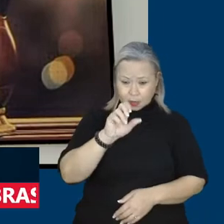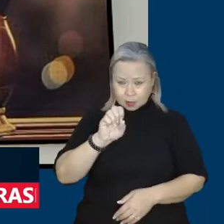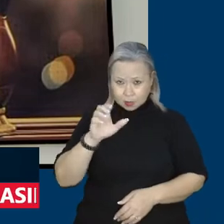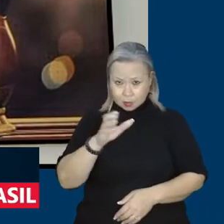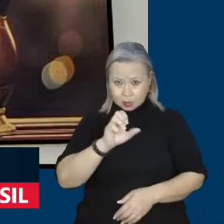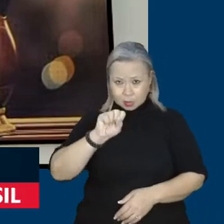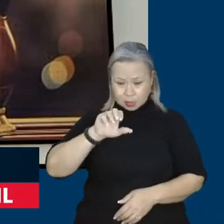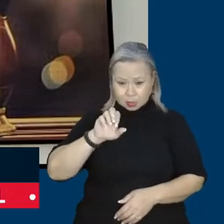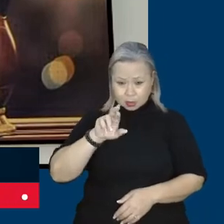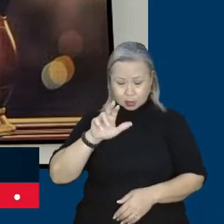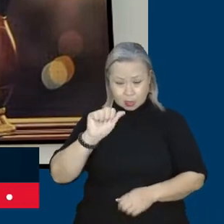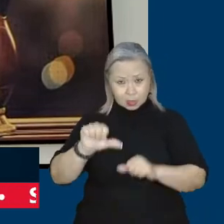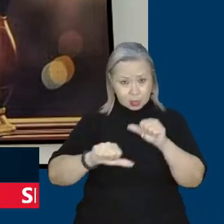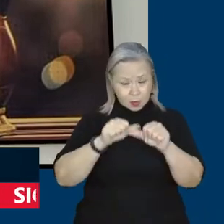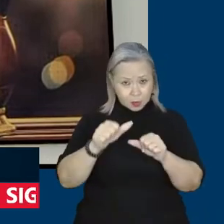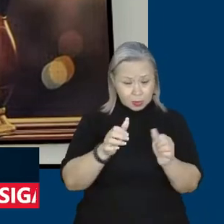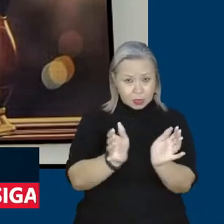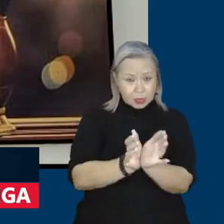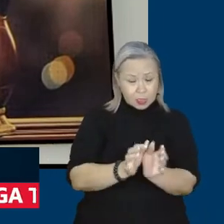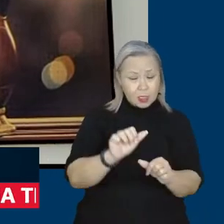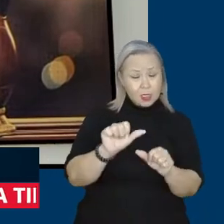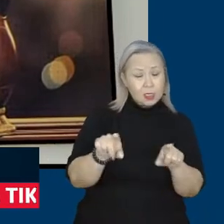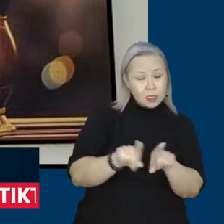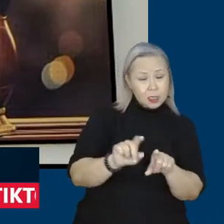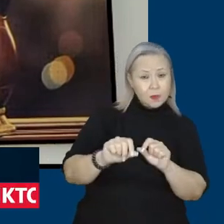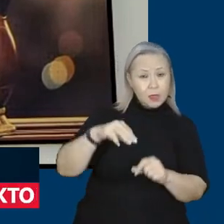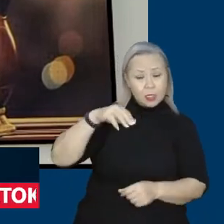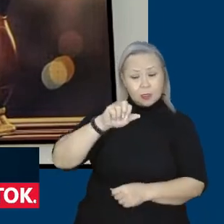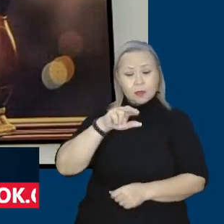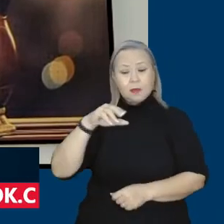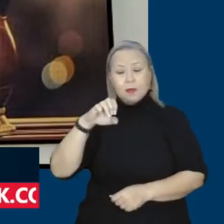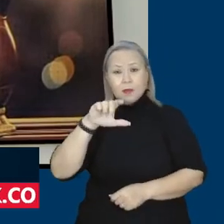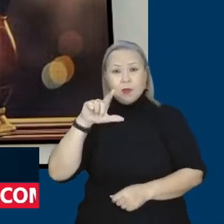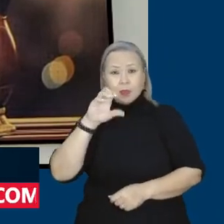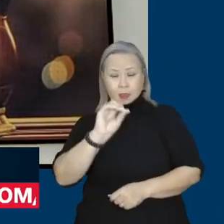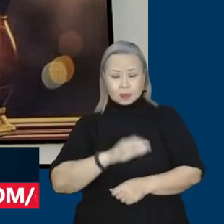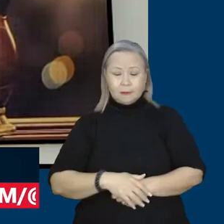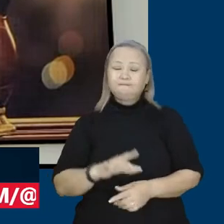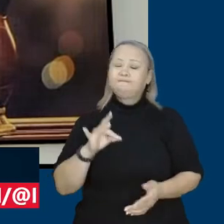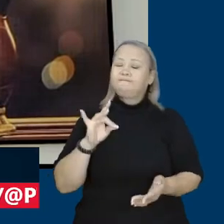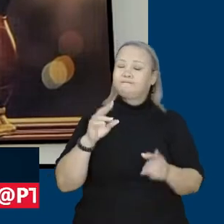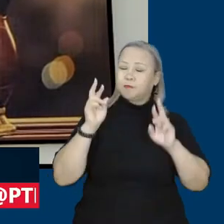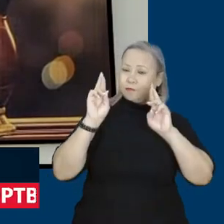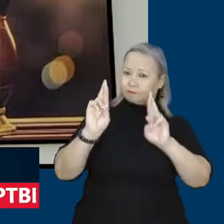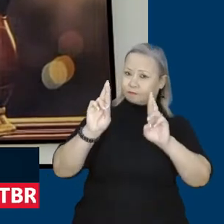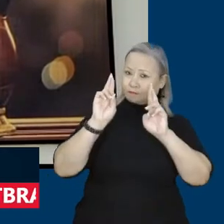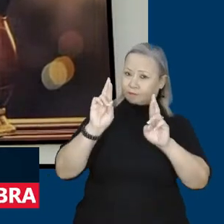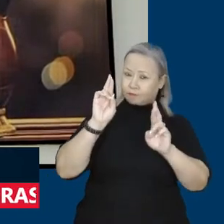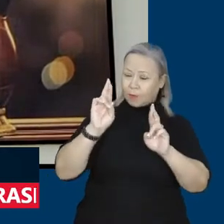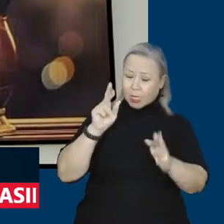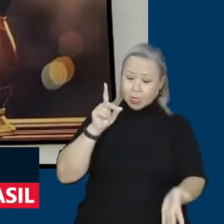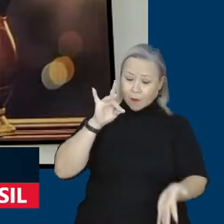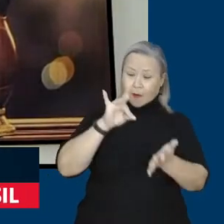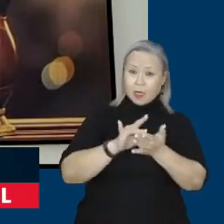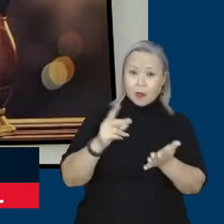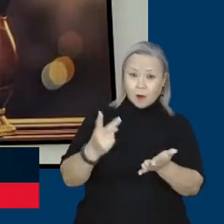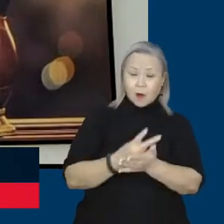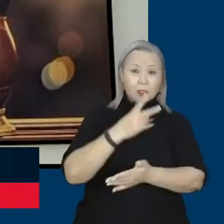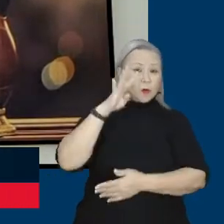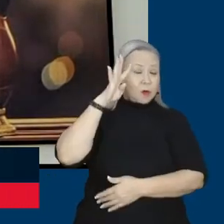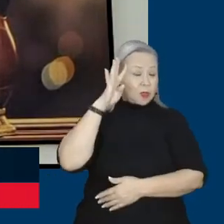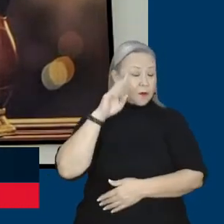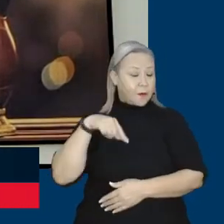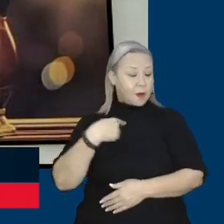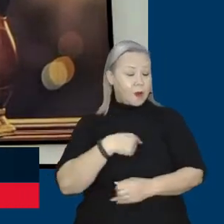da transição que é do Marcelo Castro eu espero e de fato isso aconteça na quarta e a gente possa